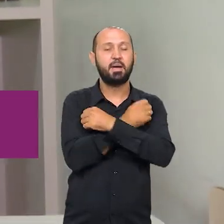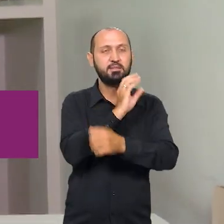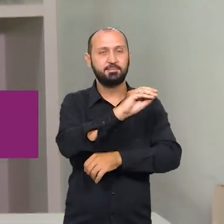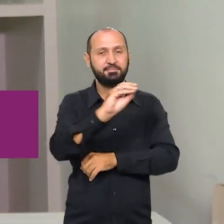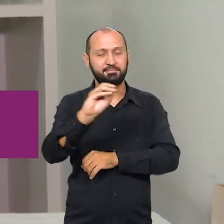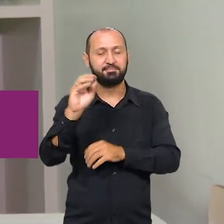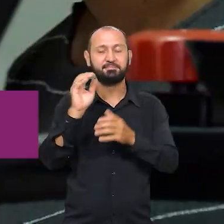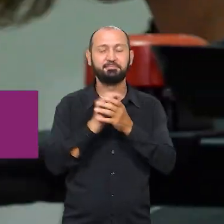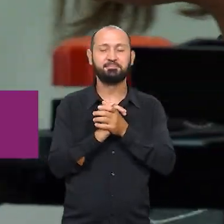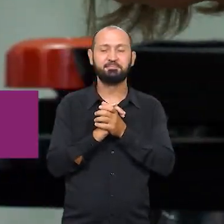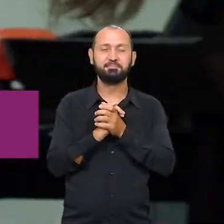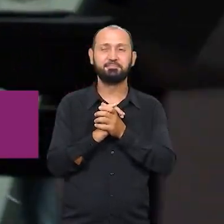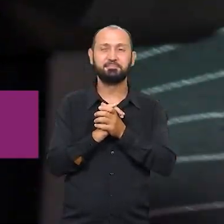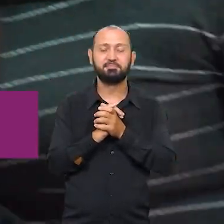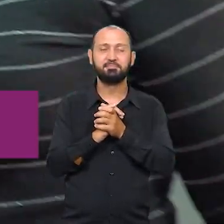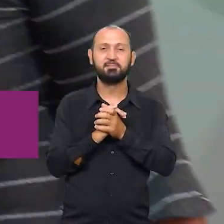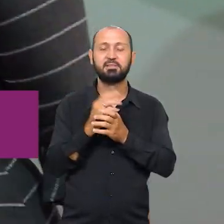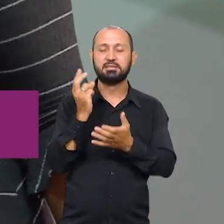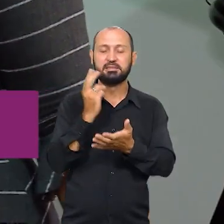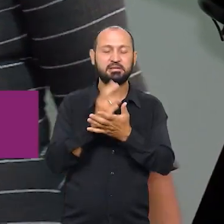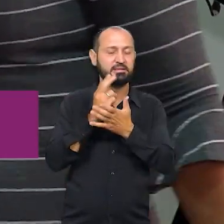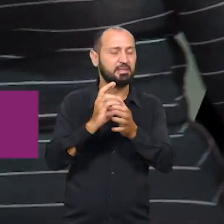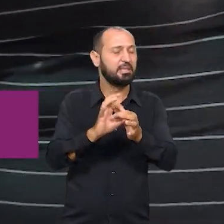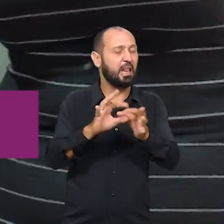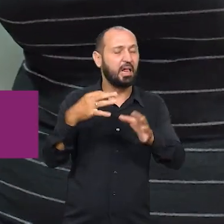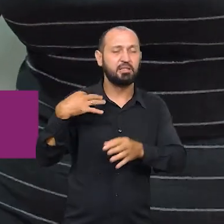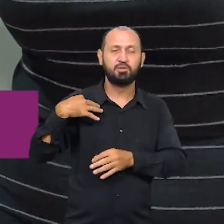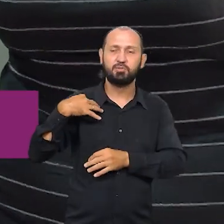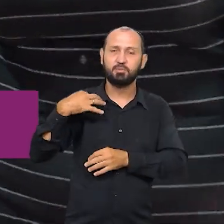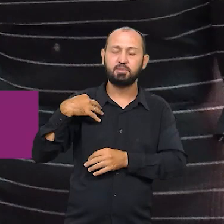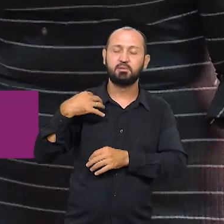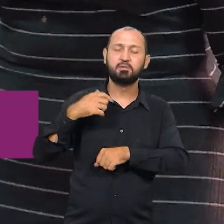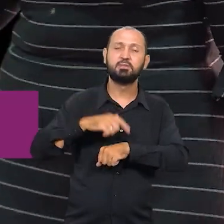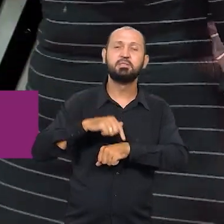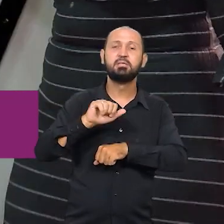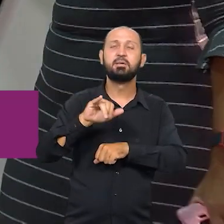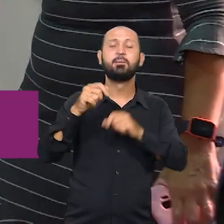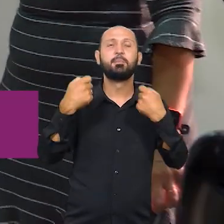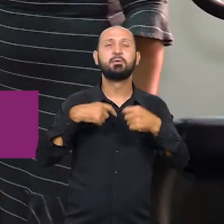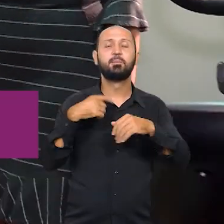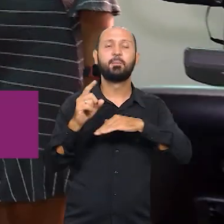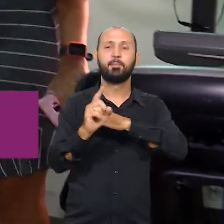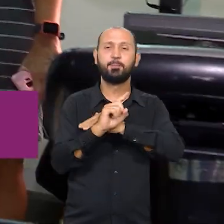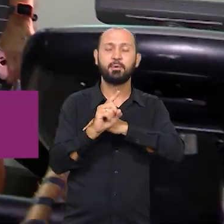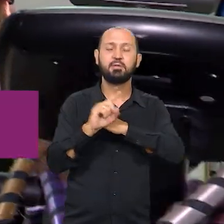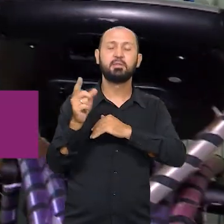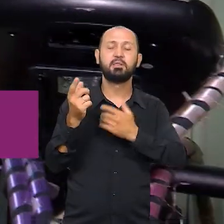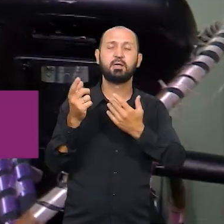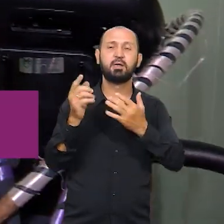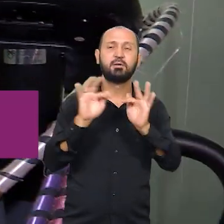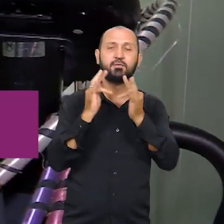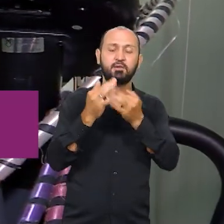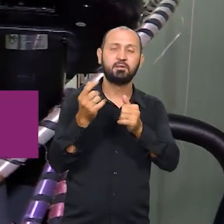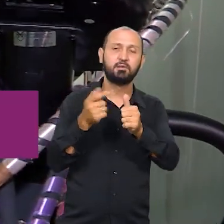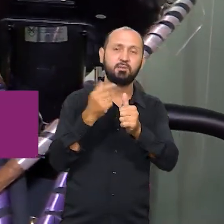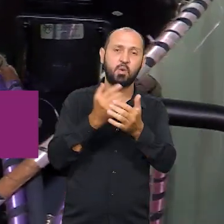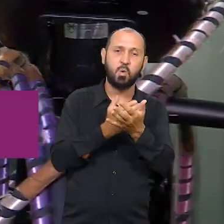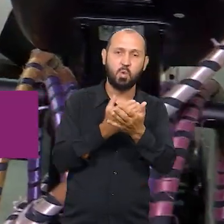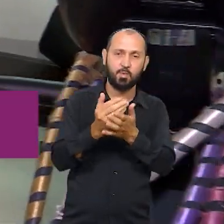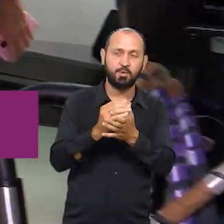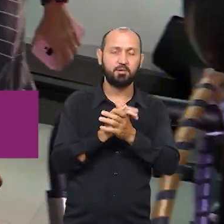elas. A gente se coloca à disposição, dentro do possível, aí, para atender esses familiares nesse primeiro